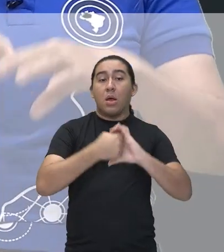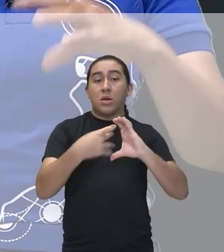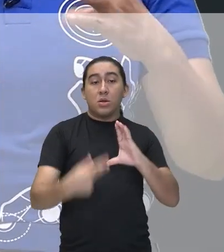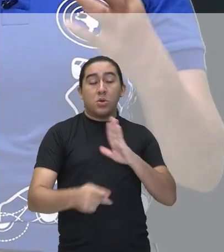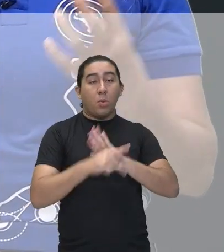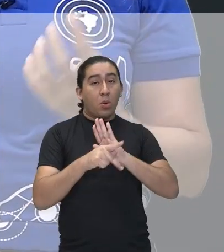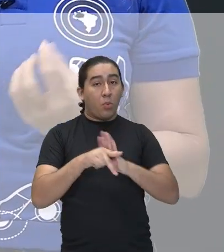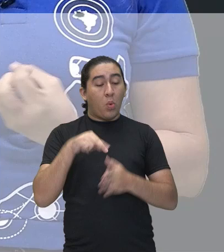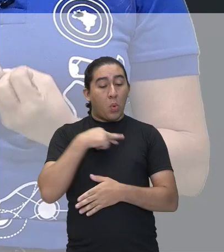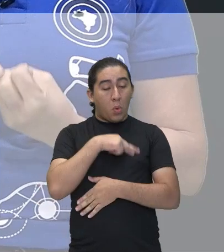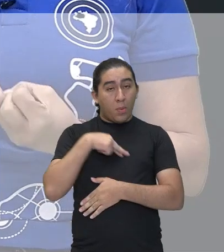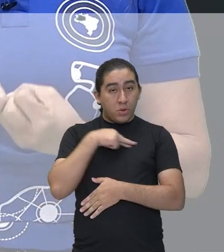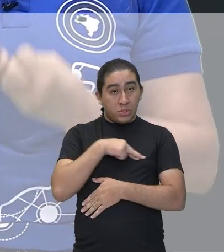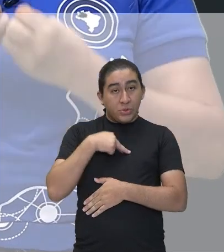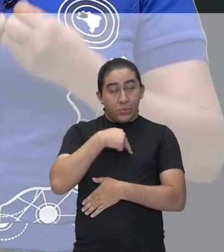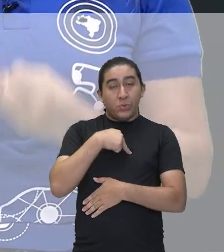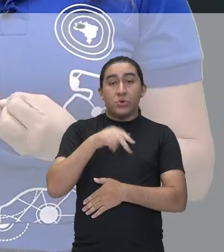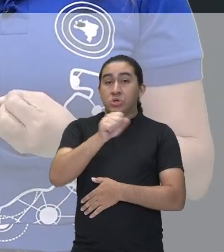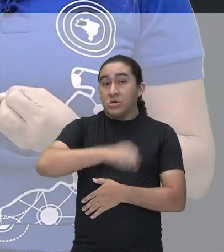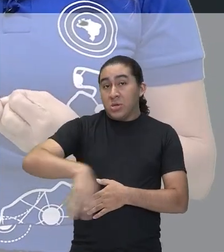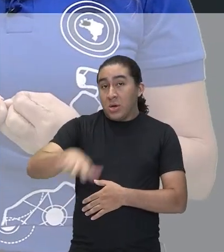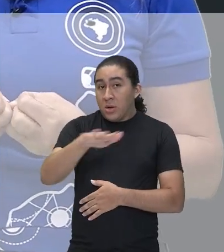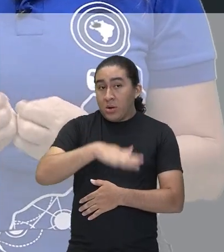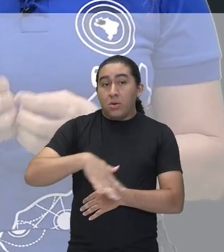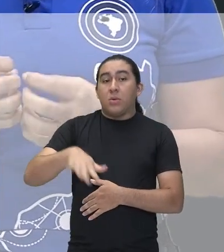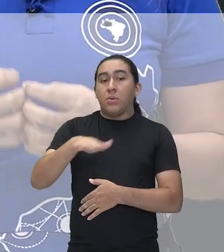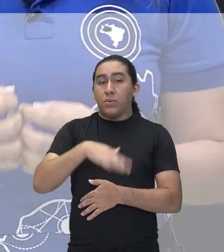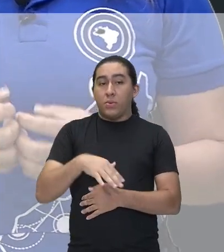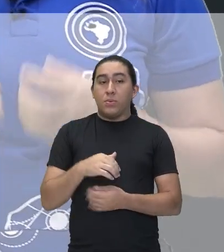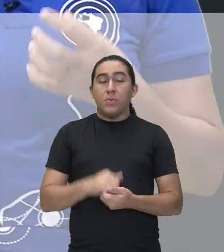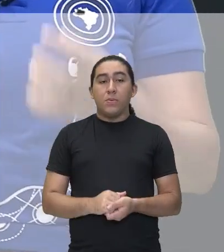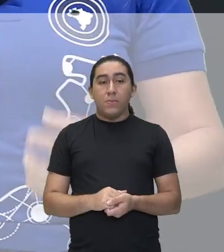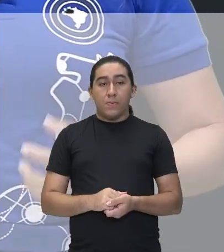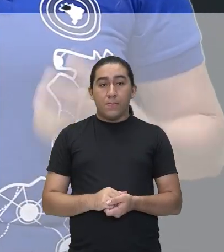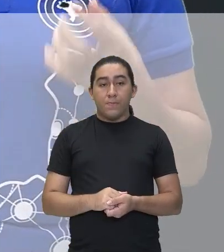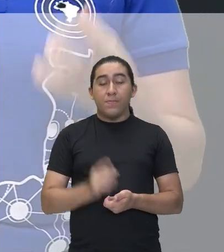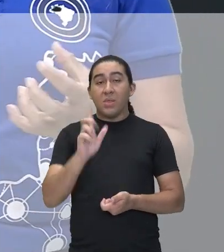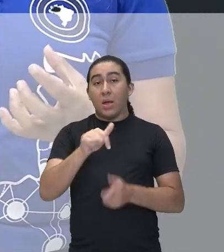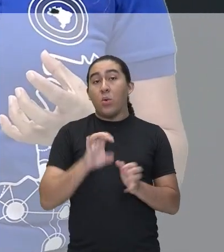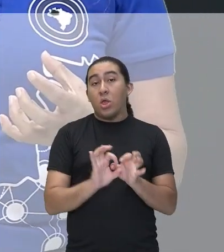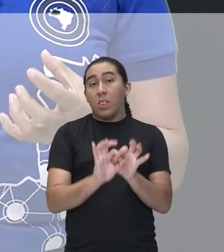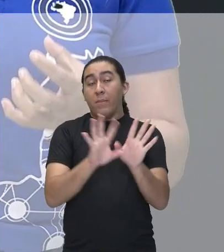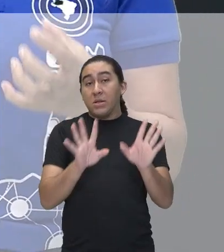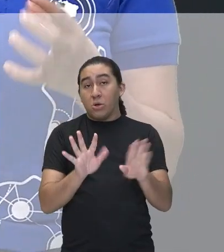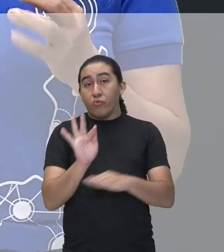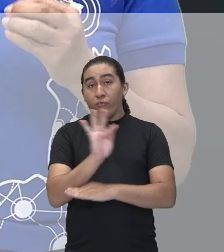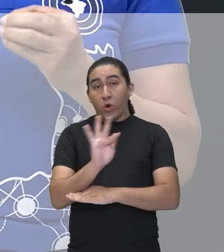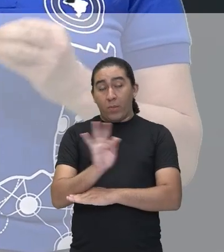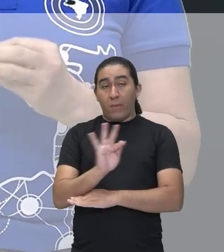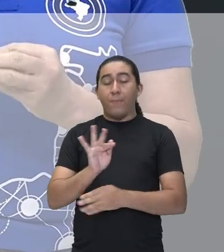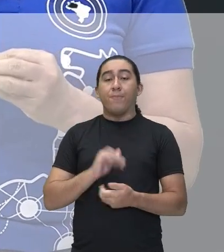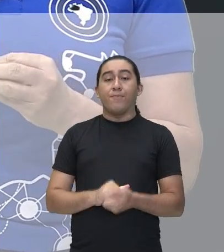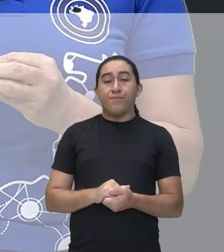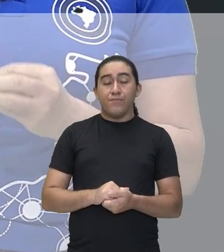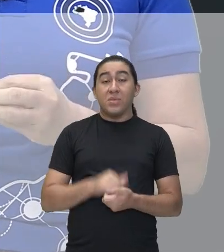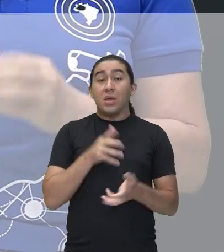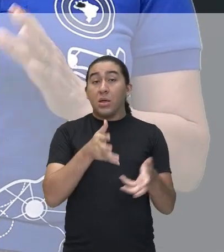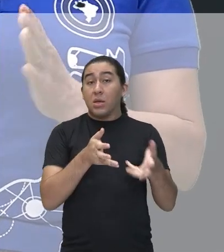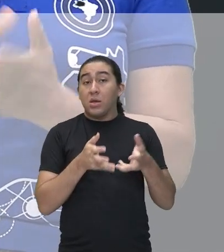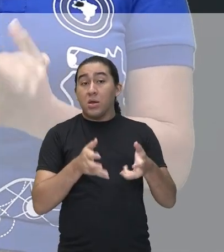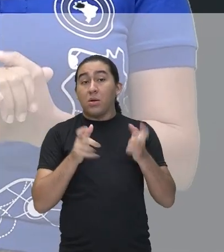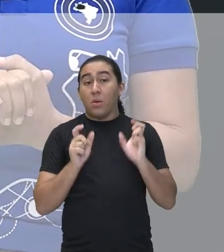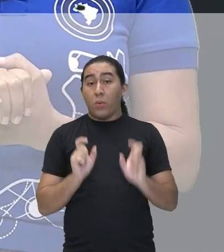do romantismo, de modo geral, no Brasil: liberdade formal, eles lutavam,